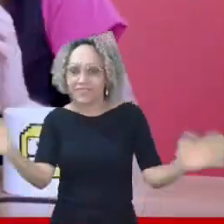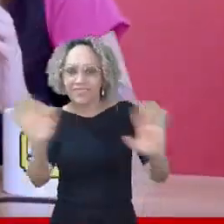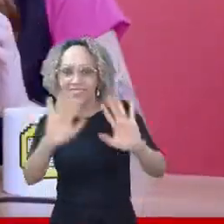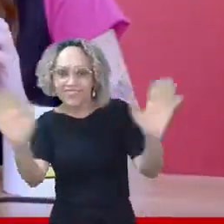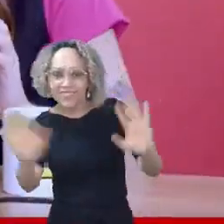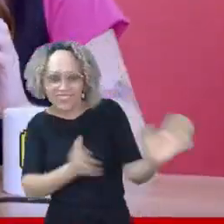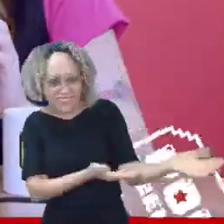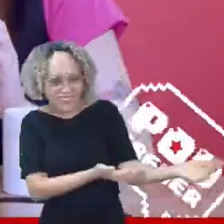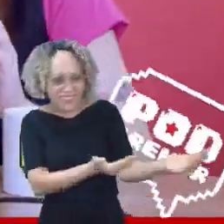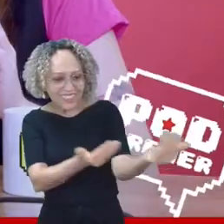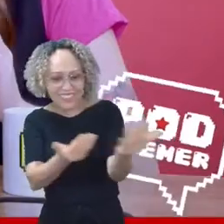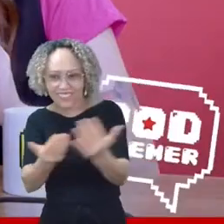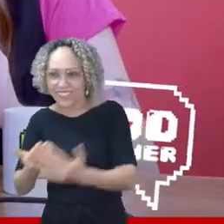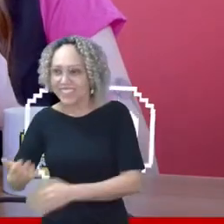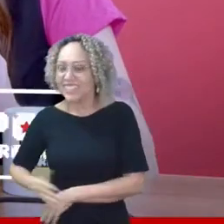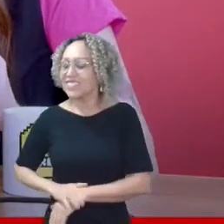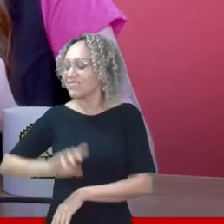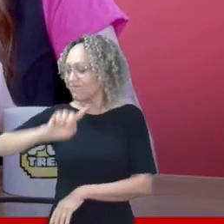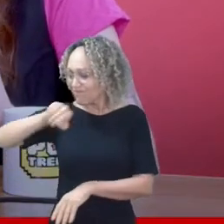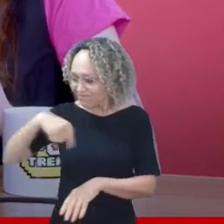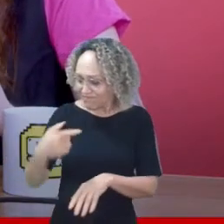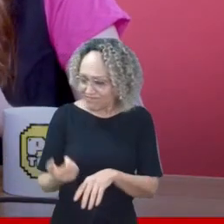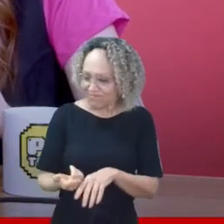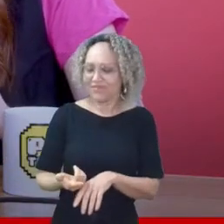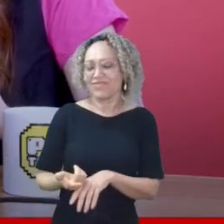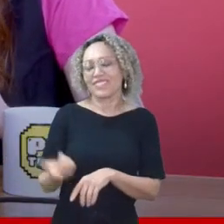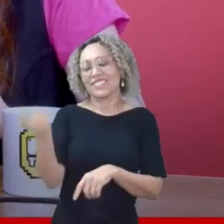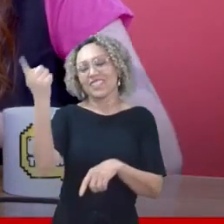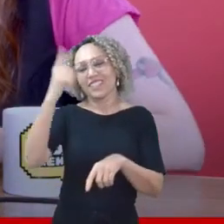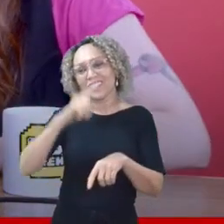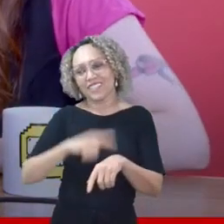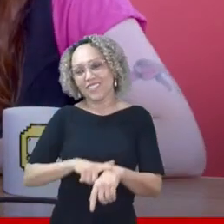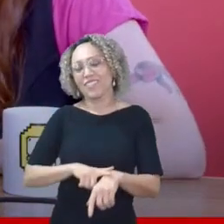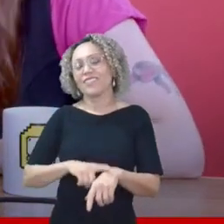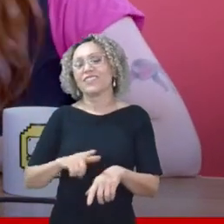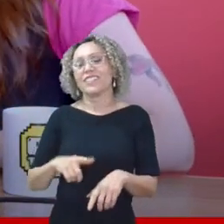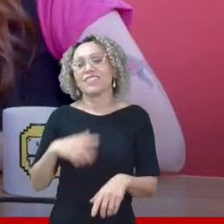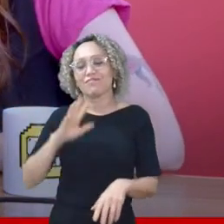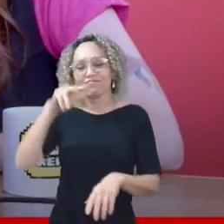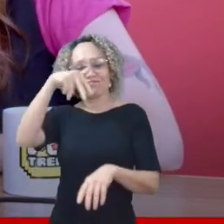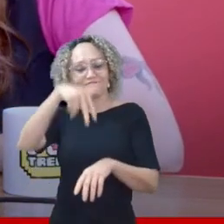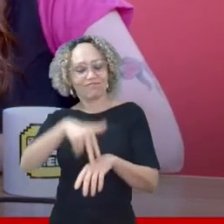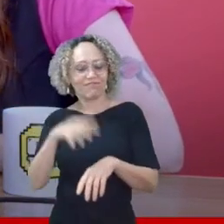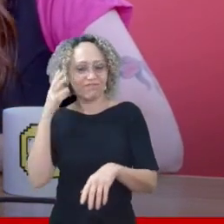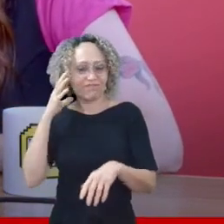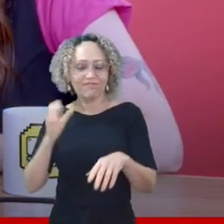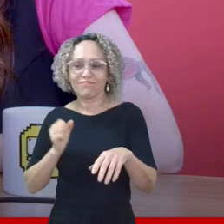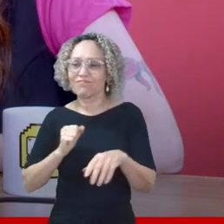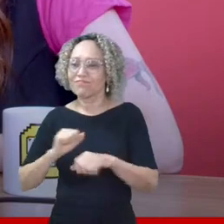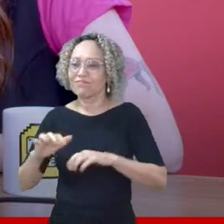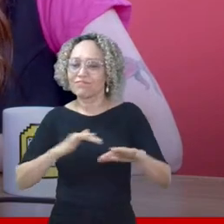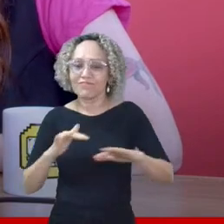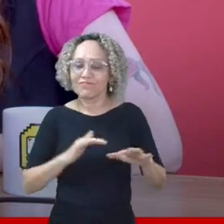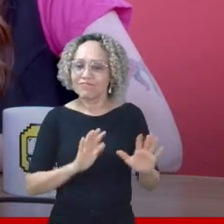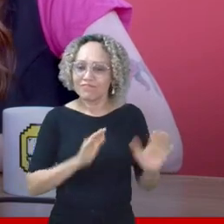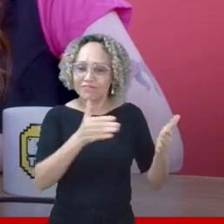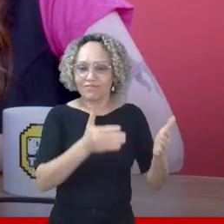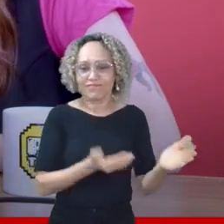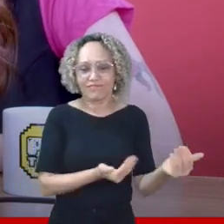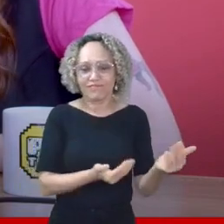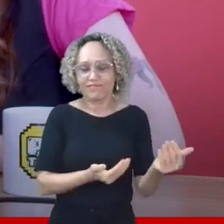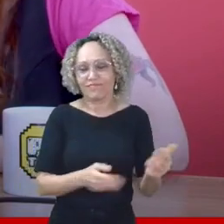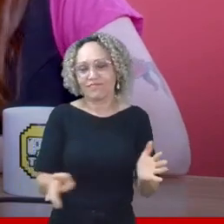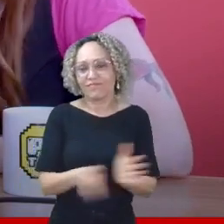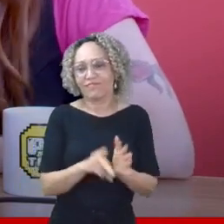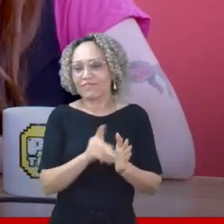Salve, juventude! Mais uma vez estamos aqui com o nosso Pode Tremer, o podcast da juventude do PT e de